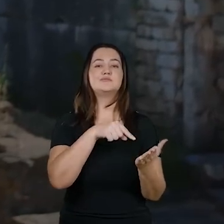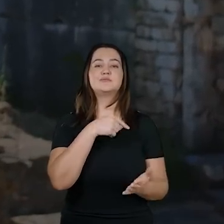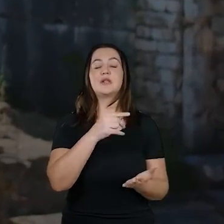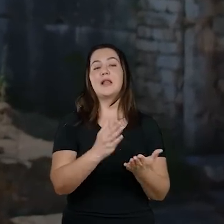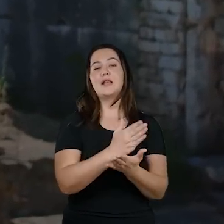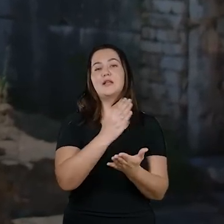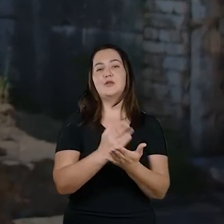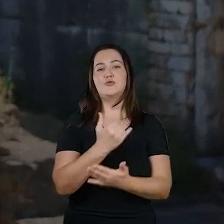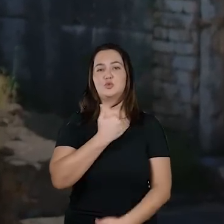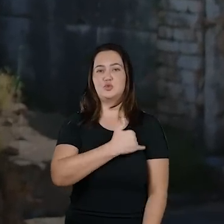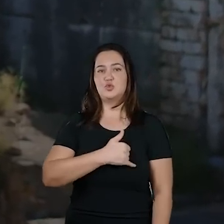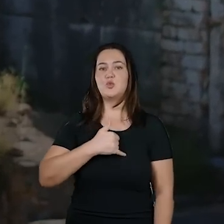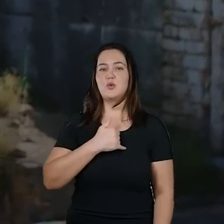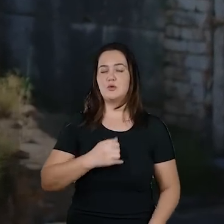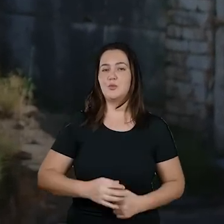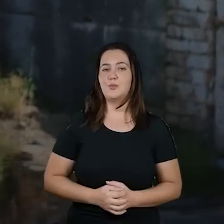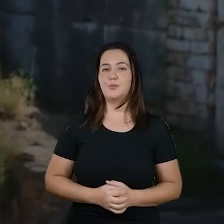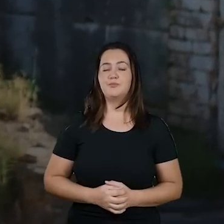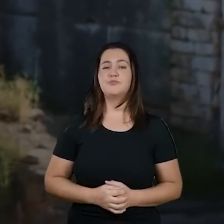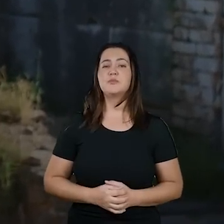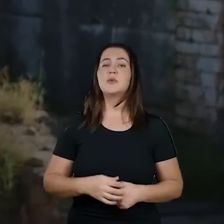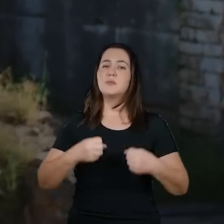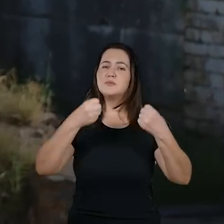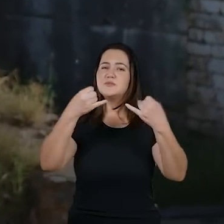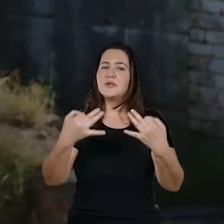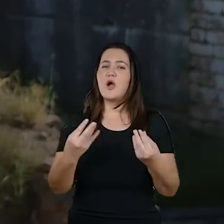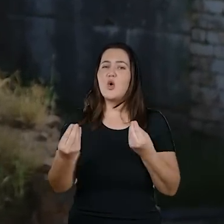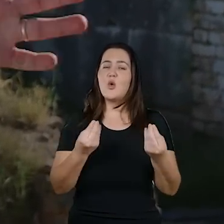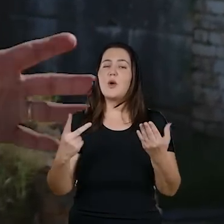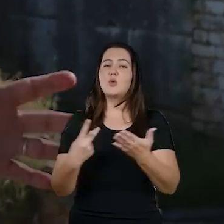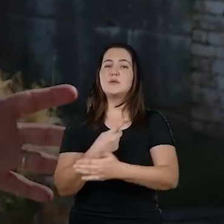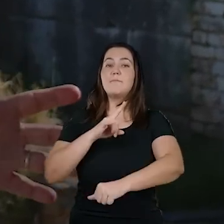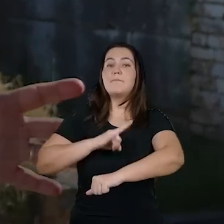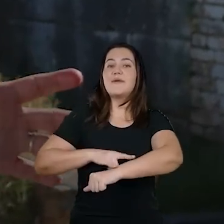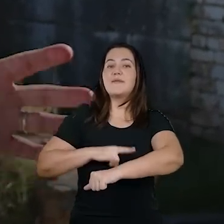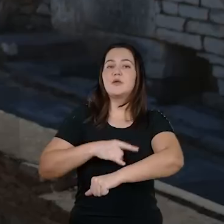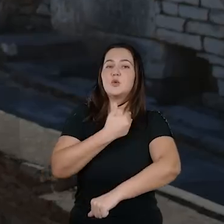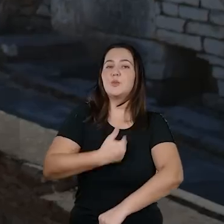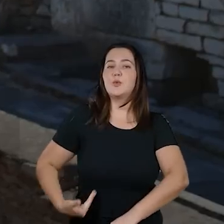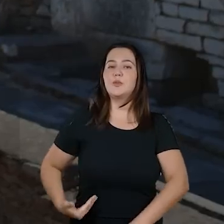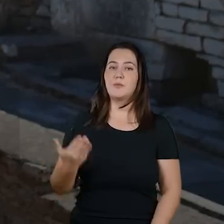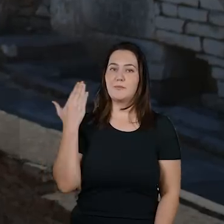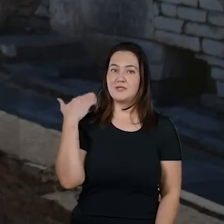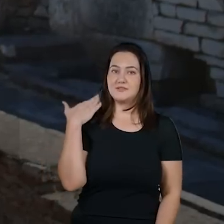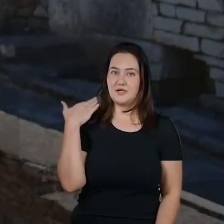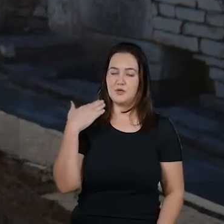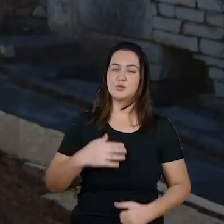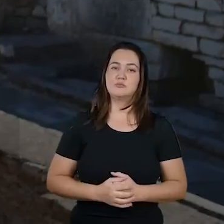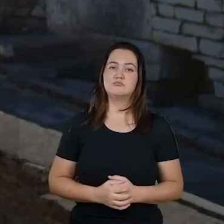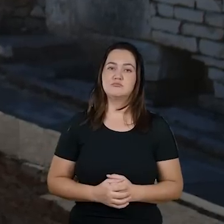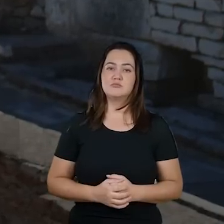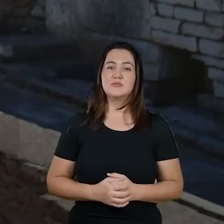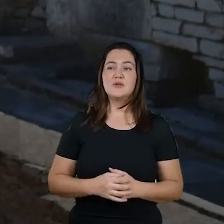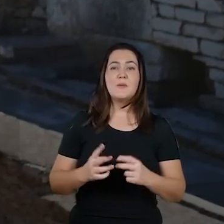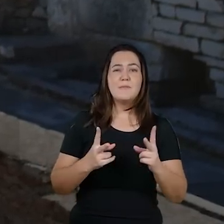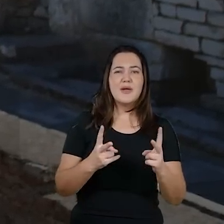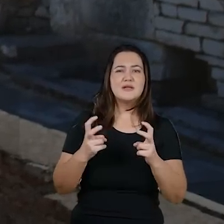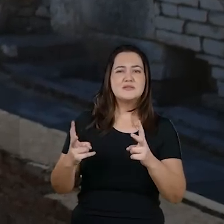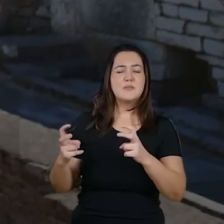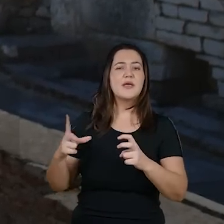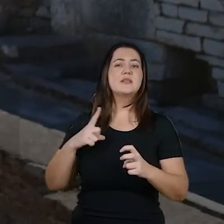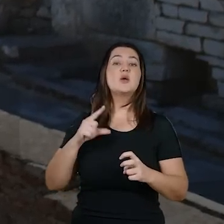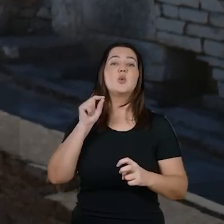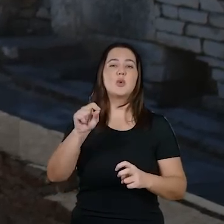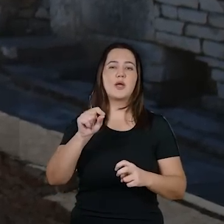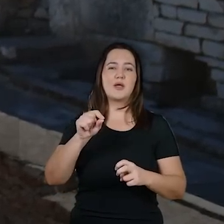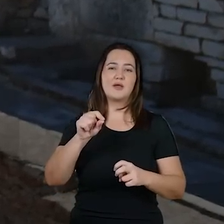Vamos lá. Primeiro vamos analisar como é que funcionava a latrina da época. A primeira coisa que nos chama atenção é